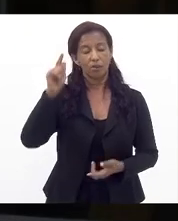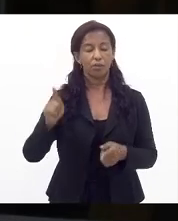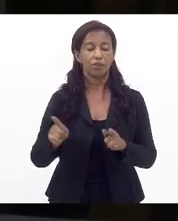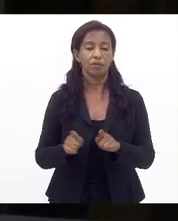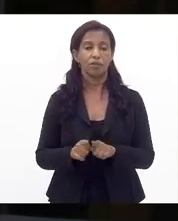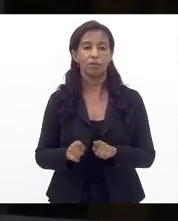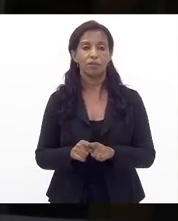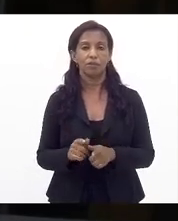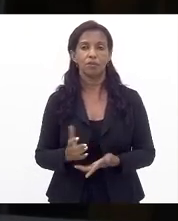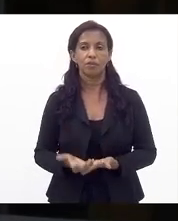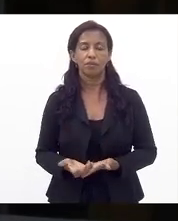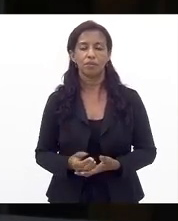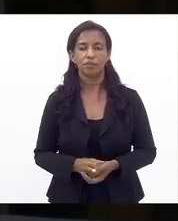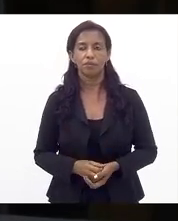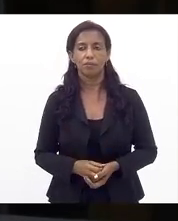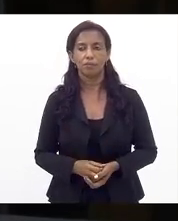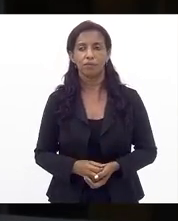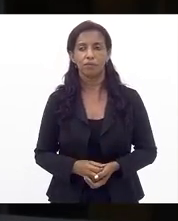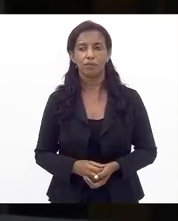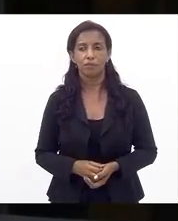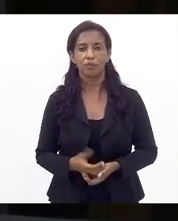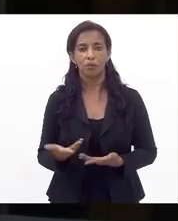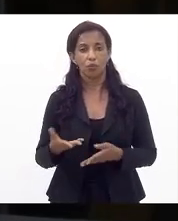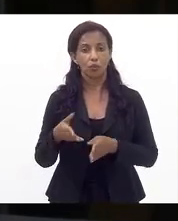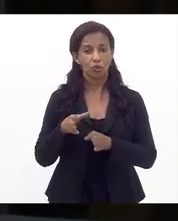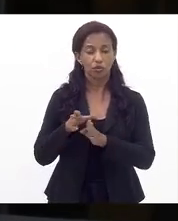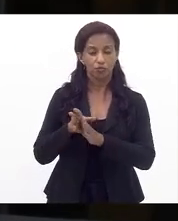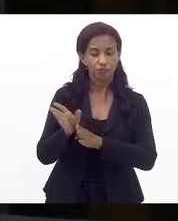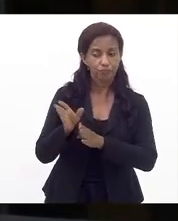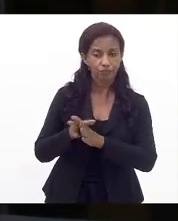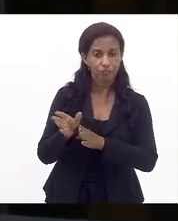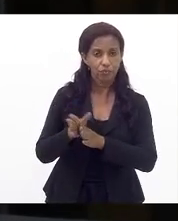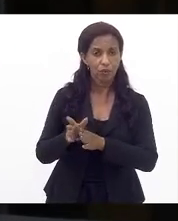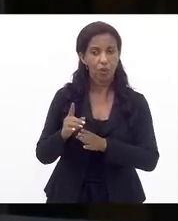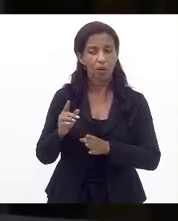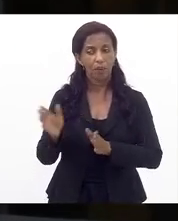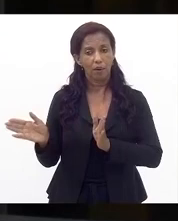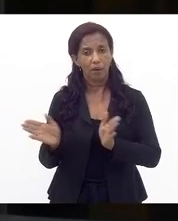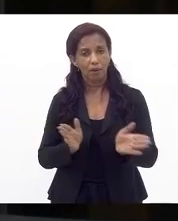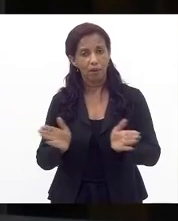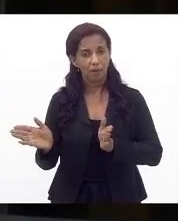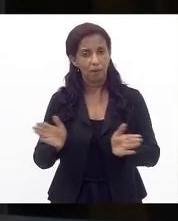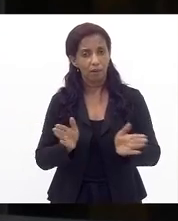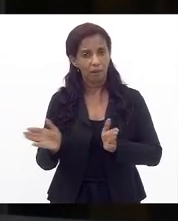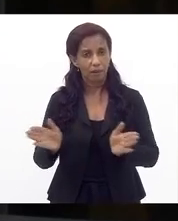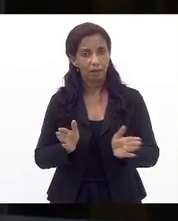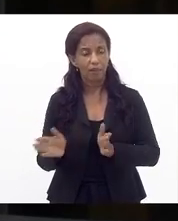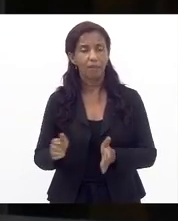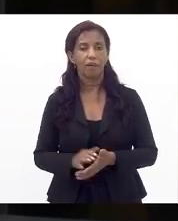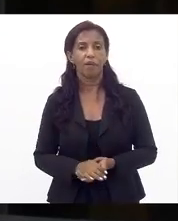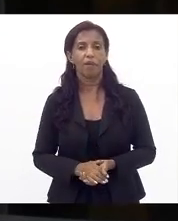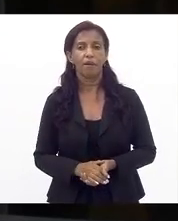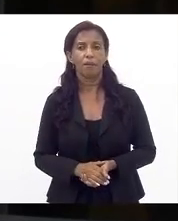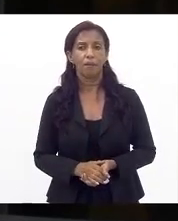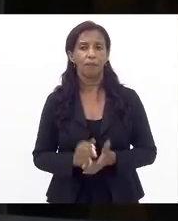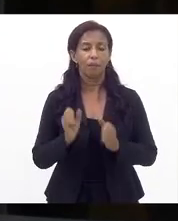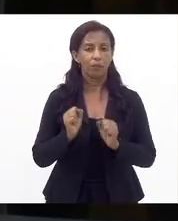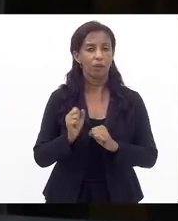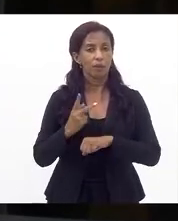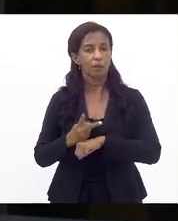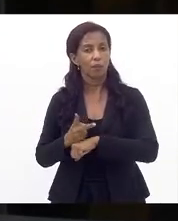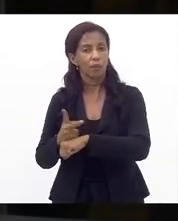É nos orientou para que nós pudéssemos ao mesmo tempo